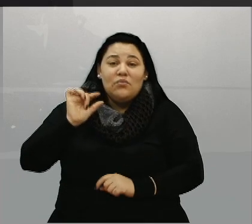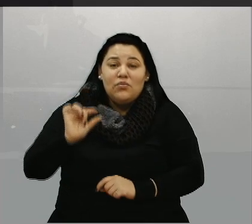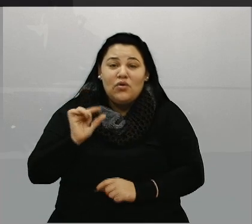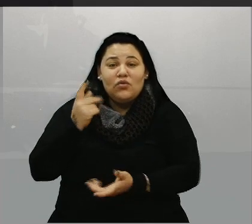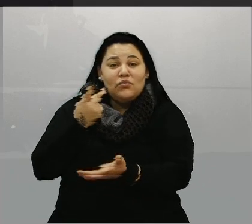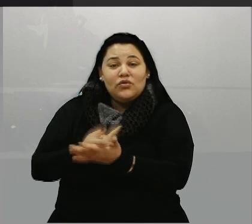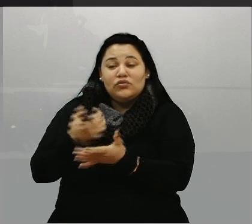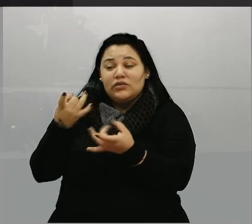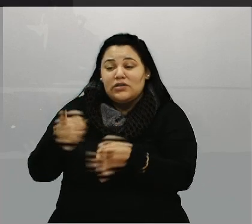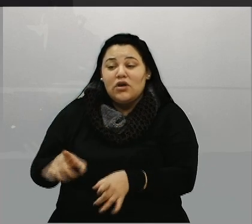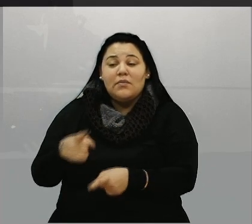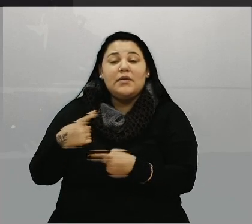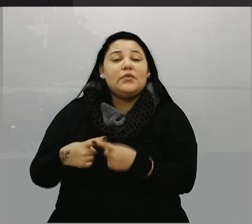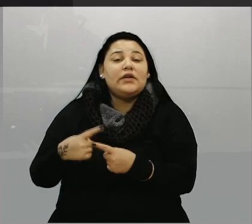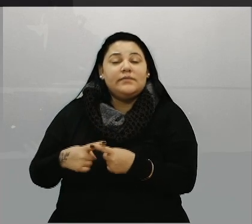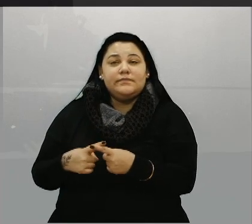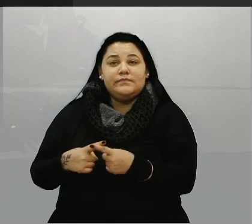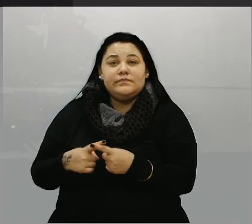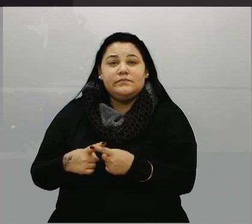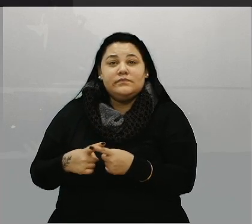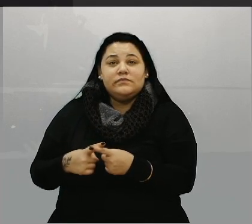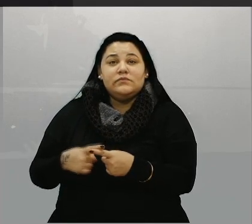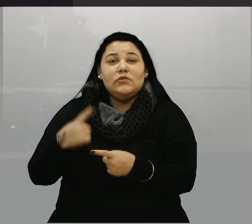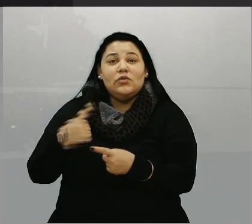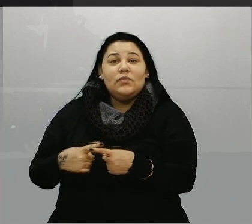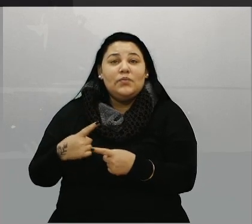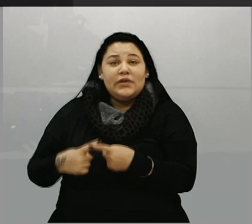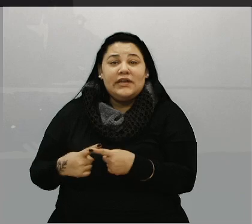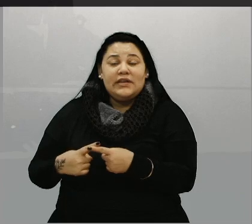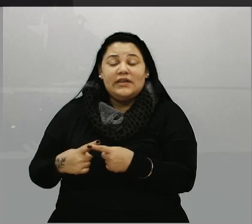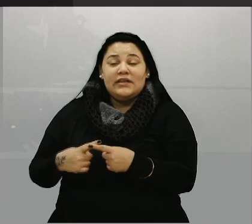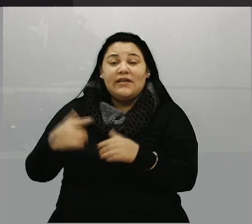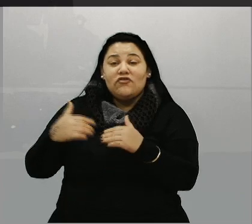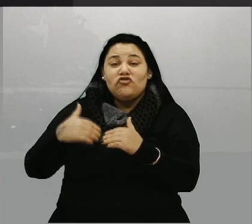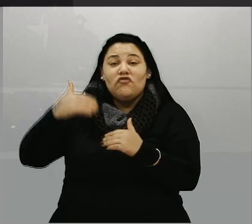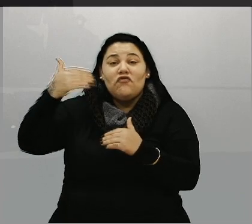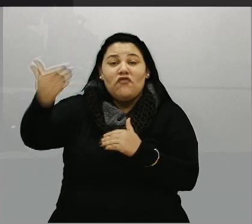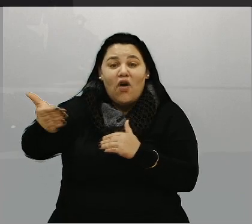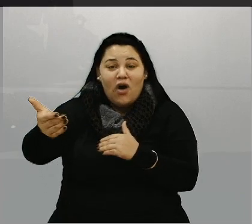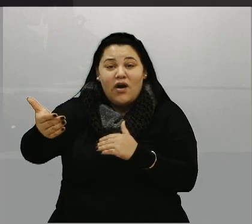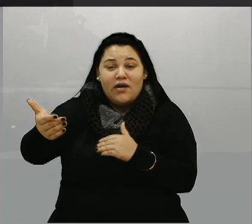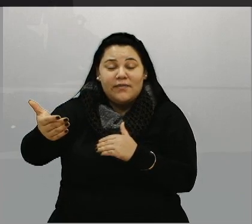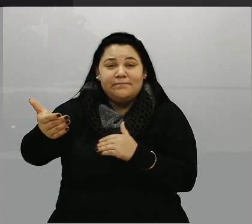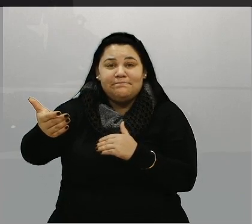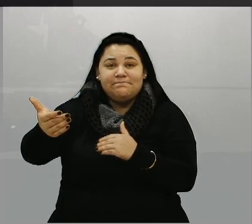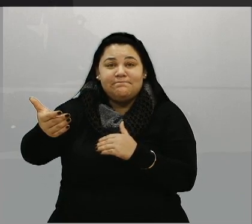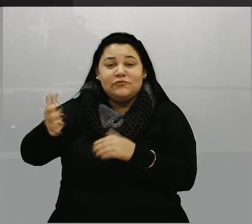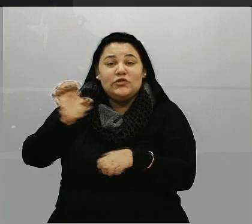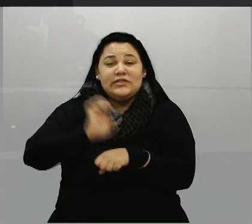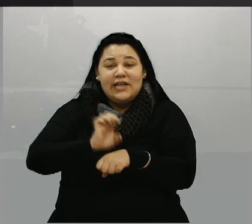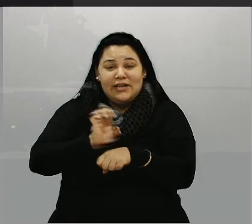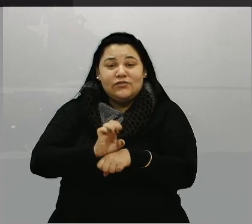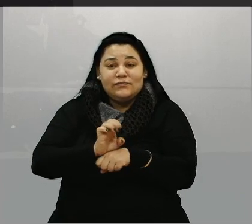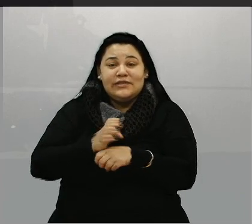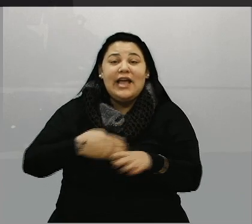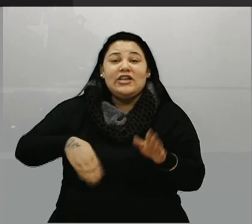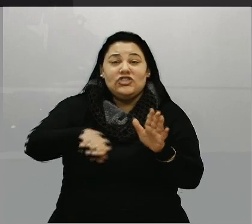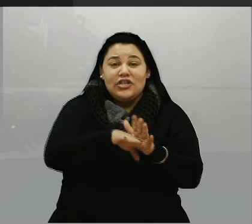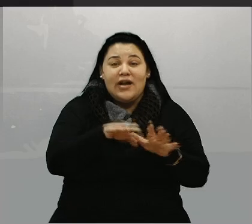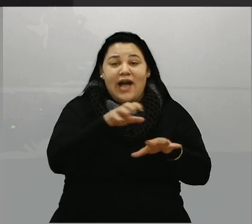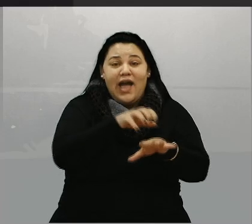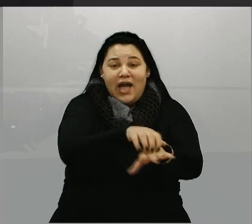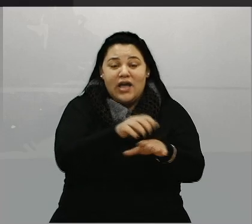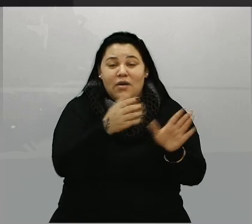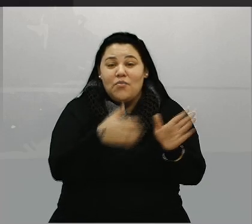sobrou. Por quê? Porque estão chegando de fora do estado carretas e mais carretas da produção de